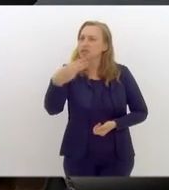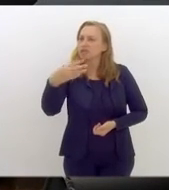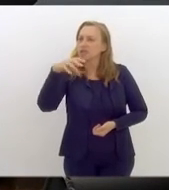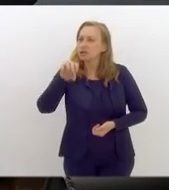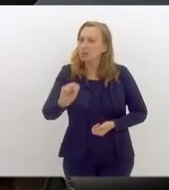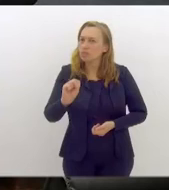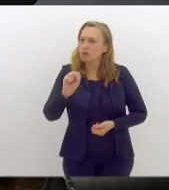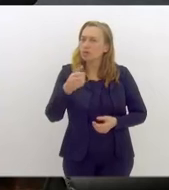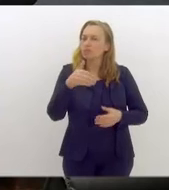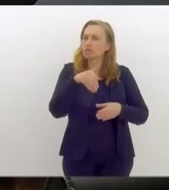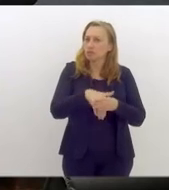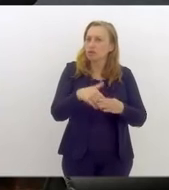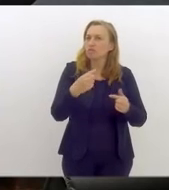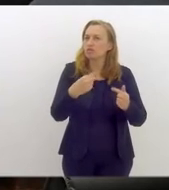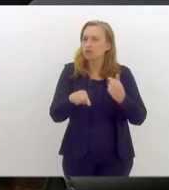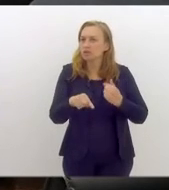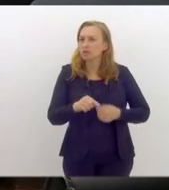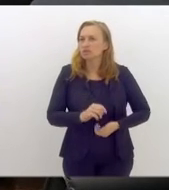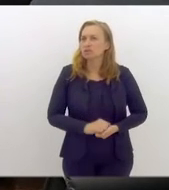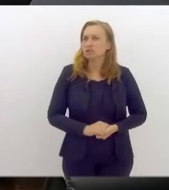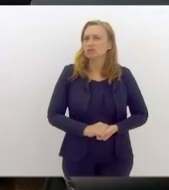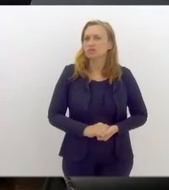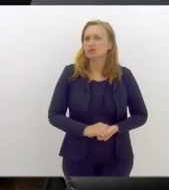1538 voto contrário.